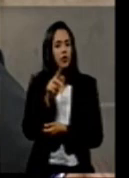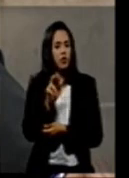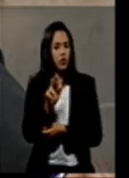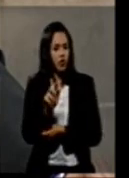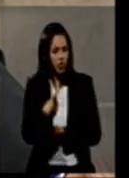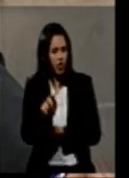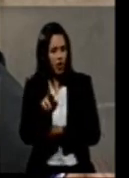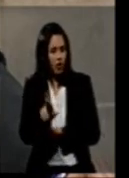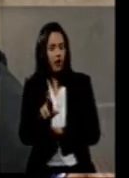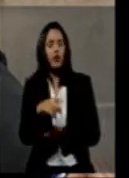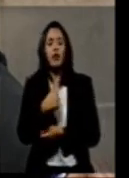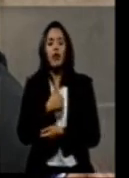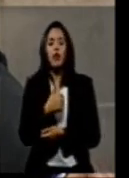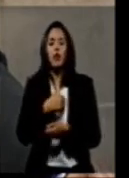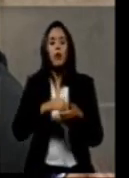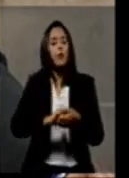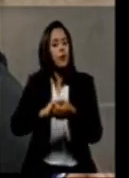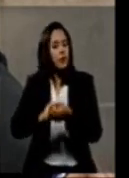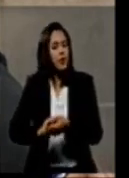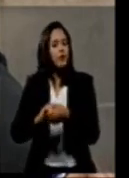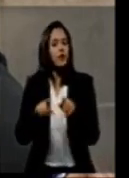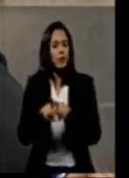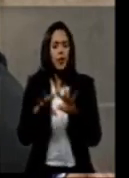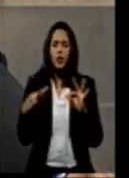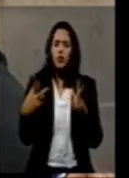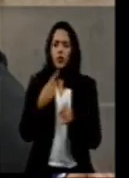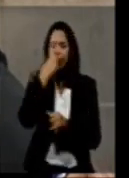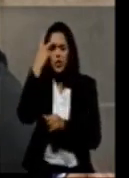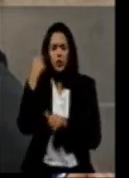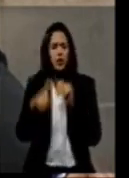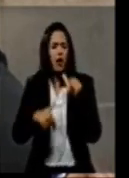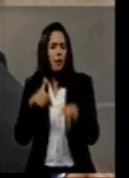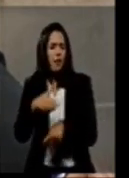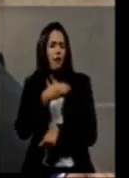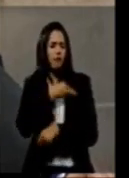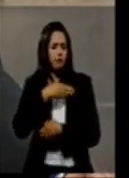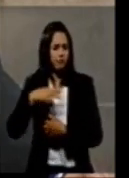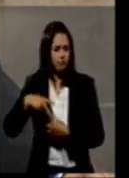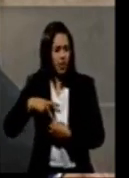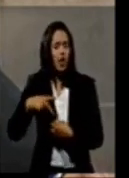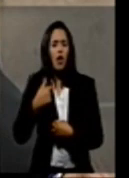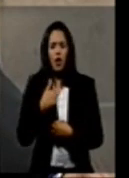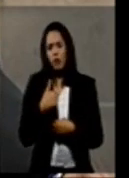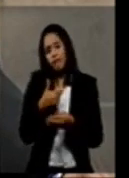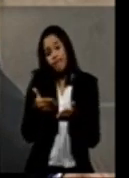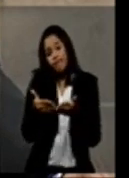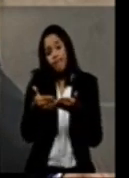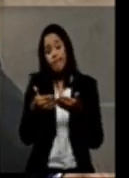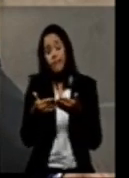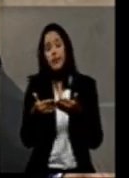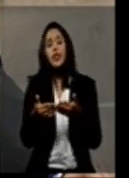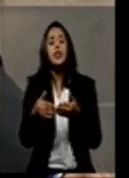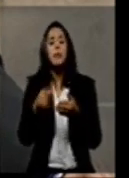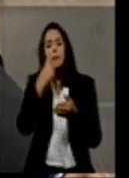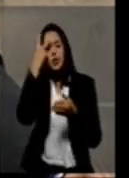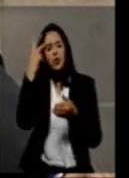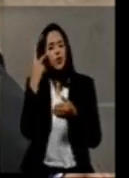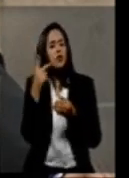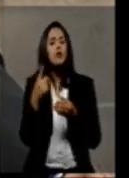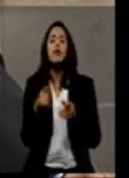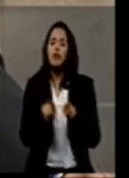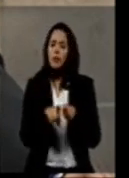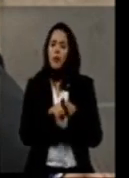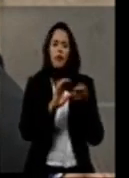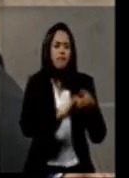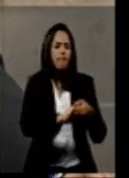pessoa o cumprimento a todos os membros do ministério público peço licença aos demais autoridades para que se sintam todos